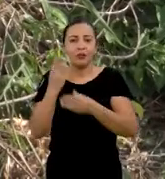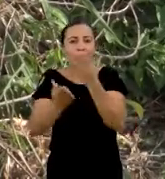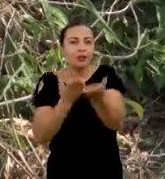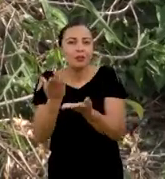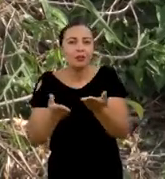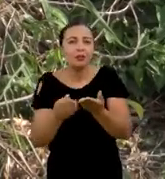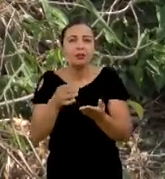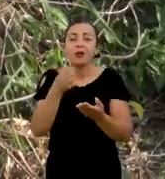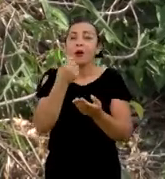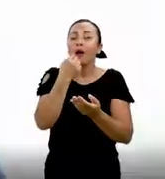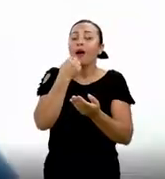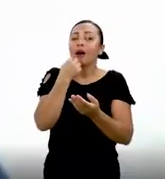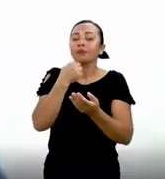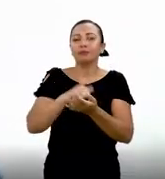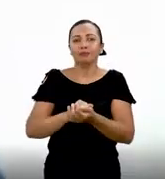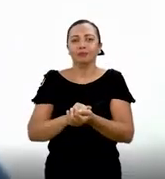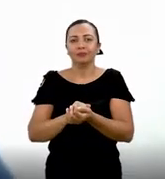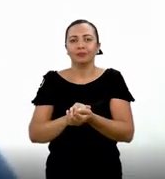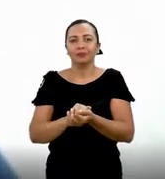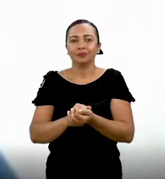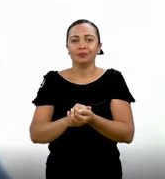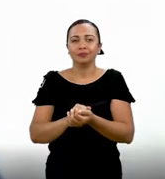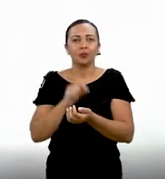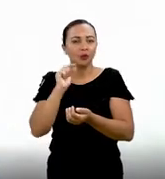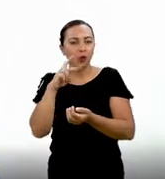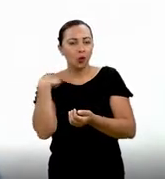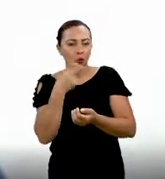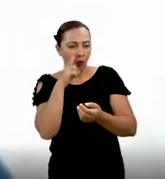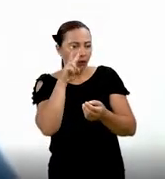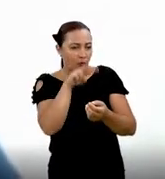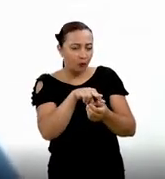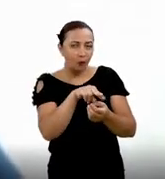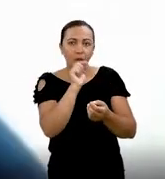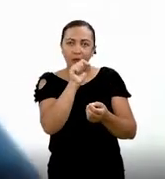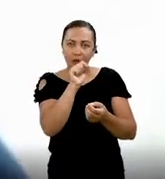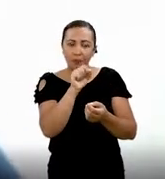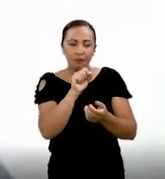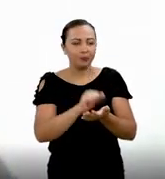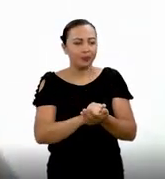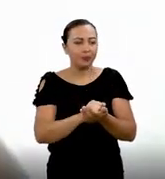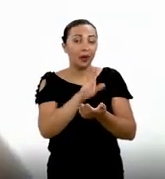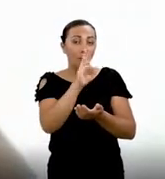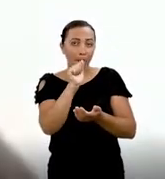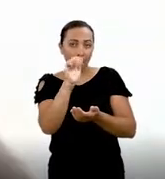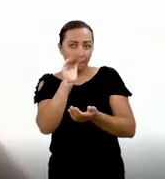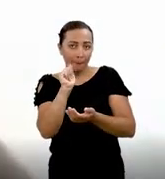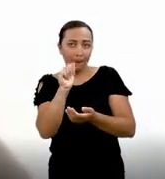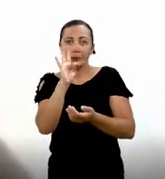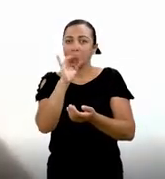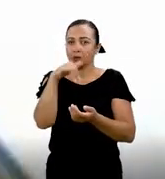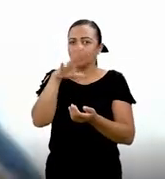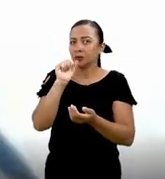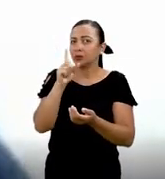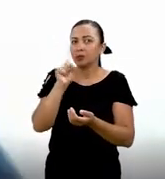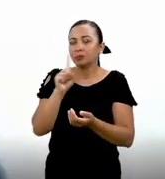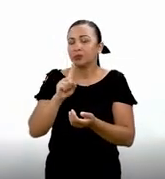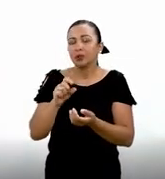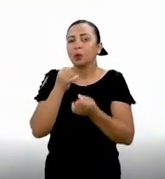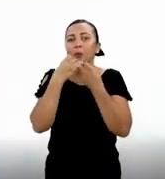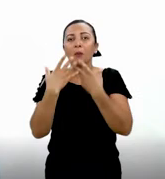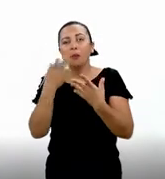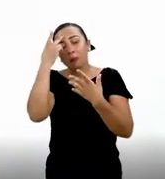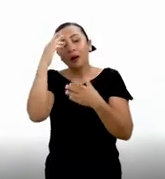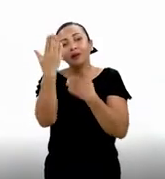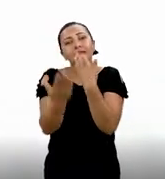oral nesses caprinos que ser gente verificou foi que o barbatimão ele não